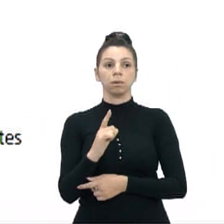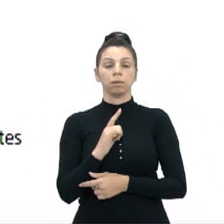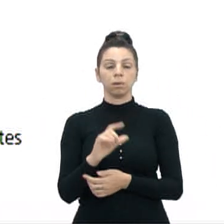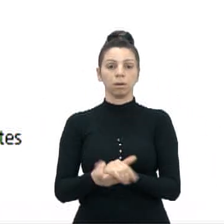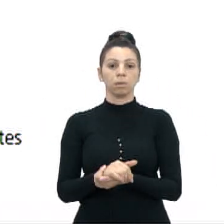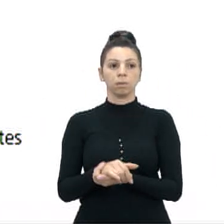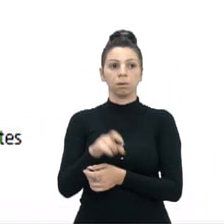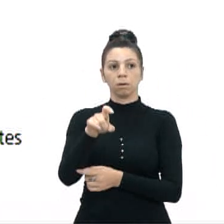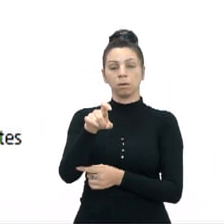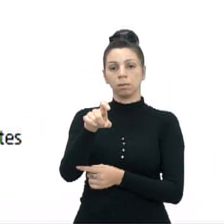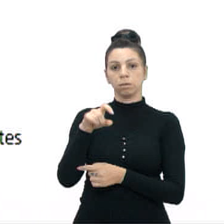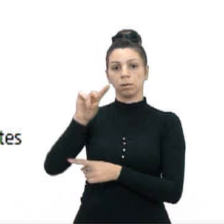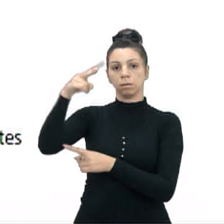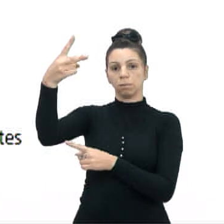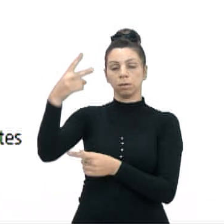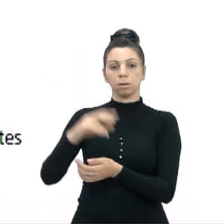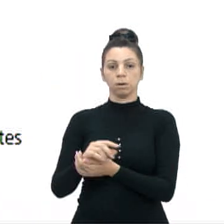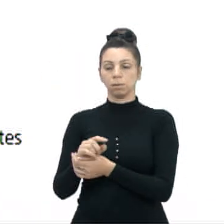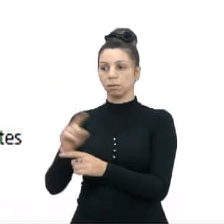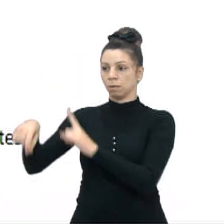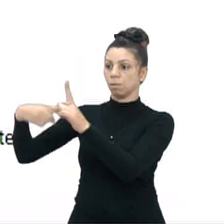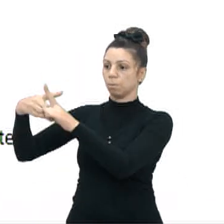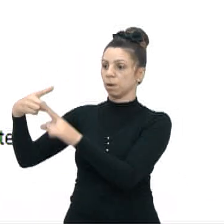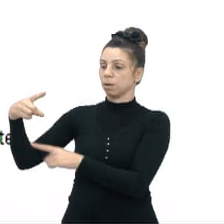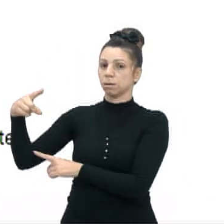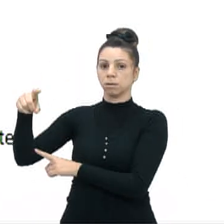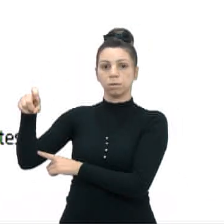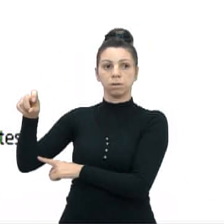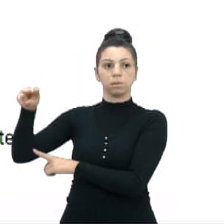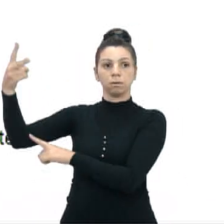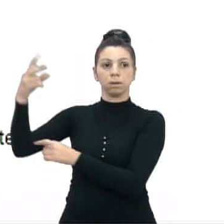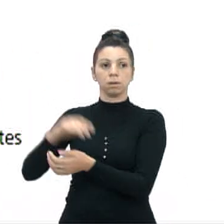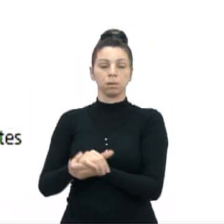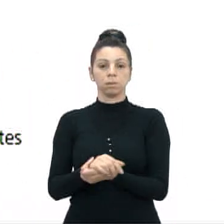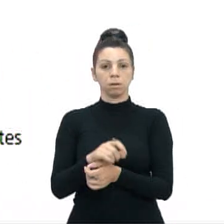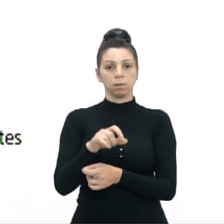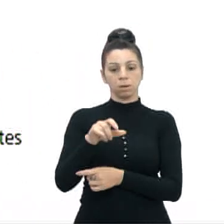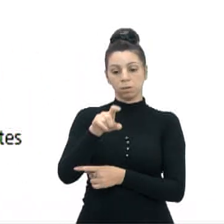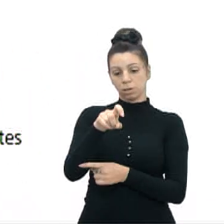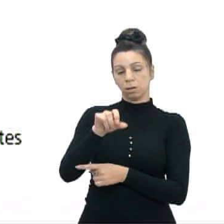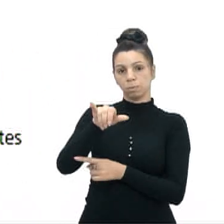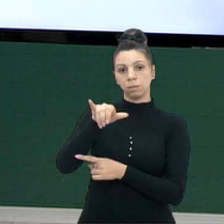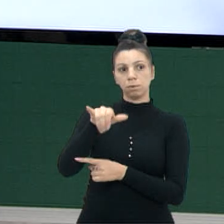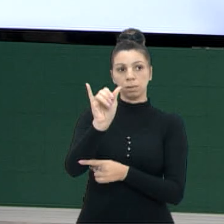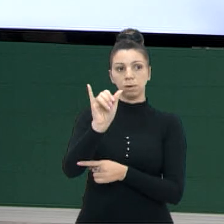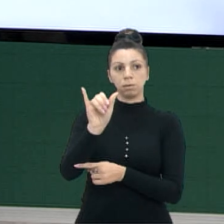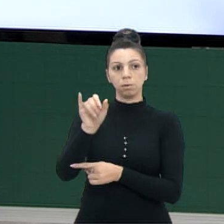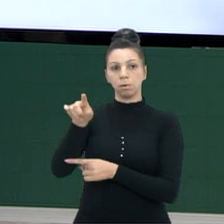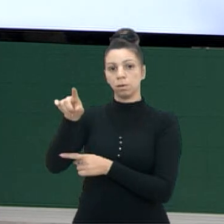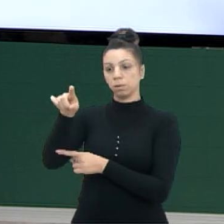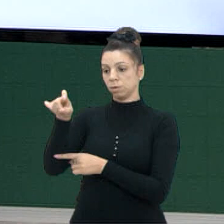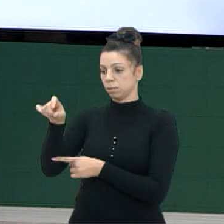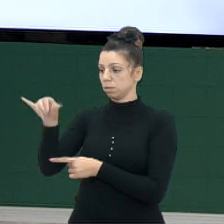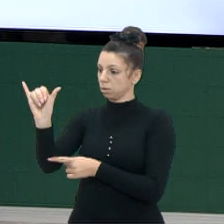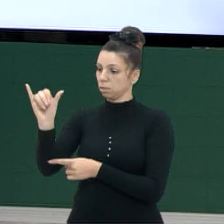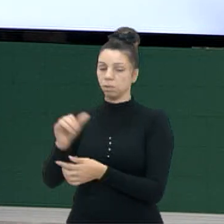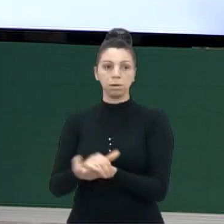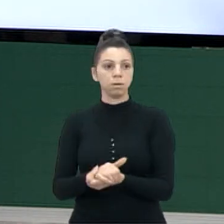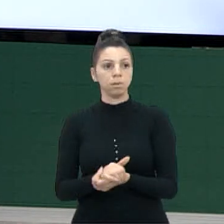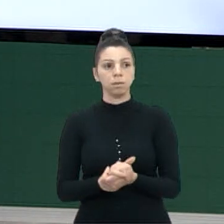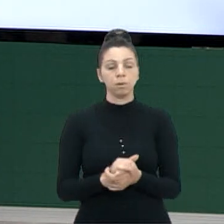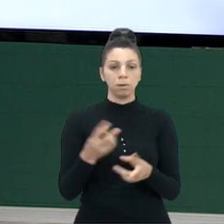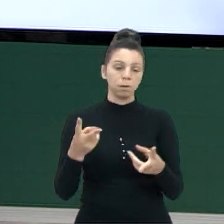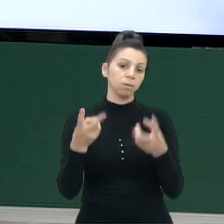x². Eu tenho y e x. Eu tenho aqui o yx ou o xy, né? Então, observe que